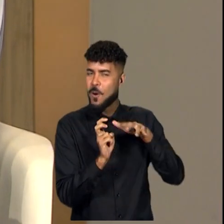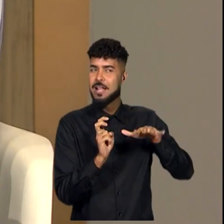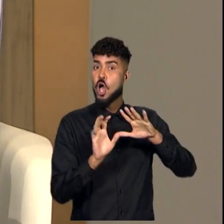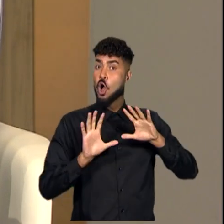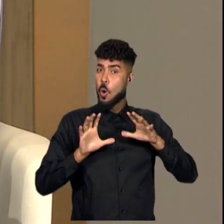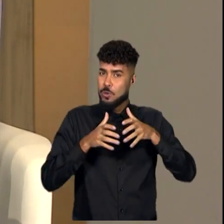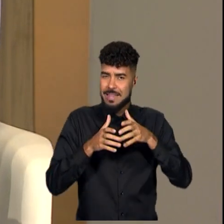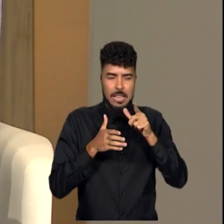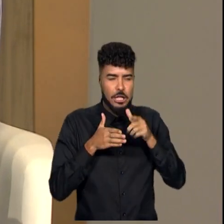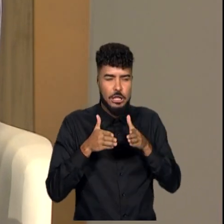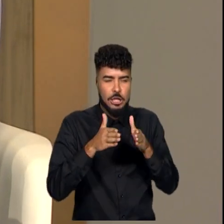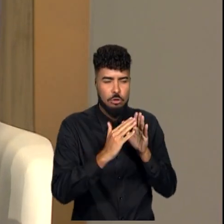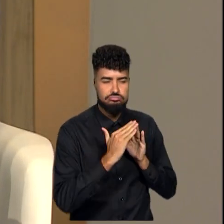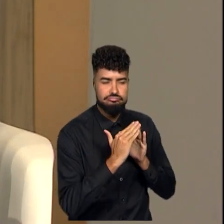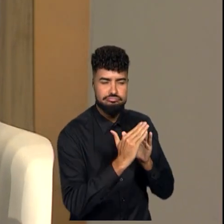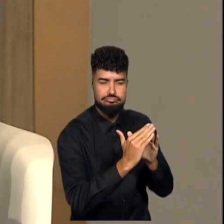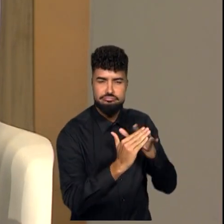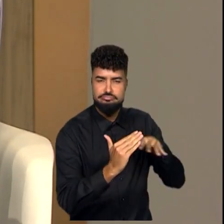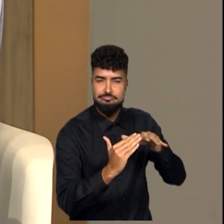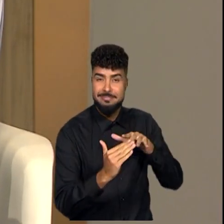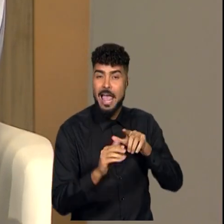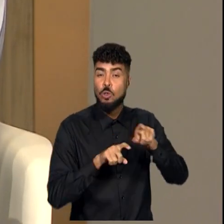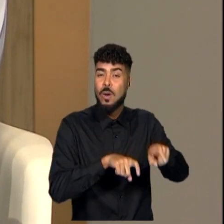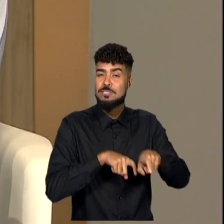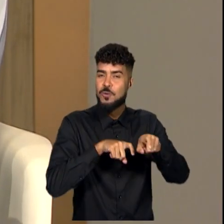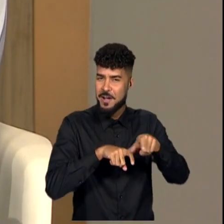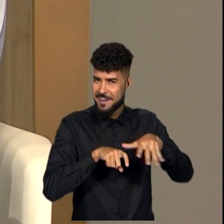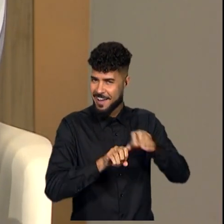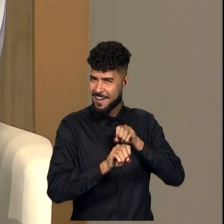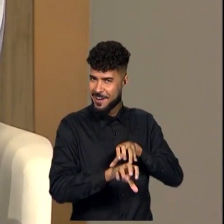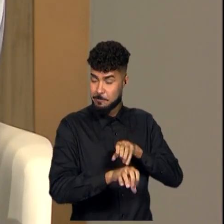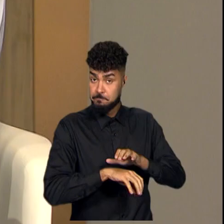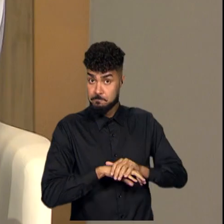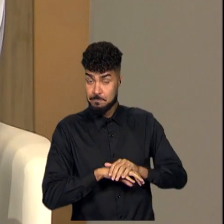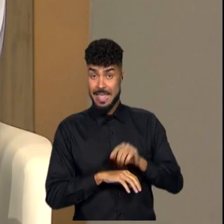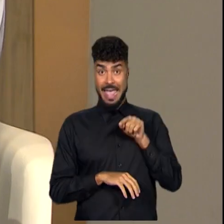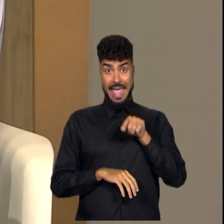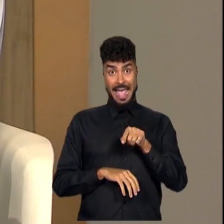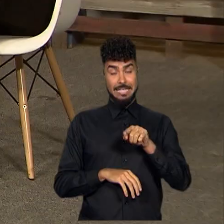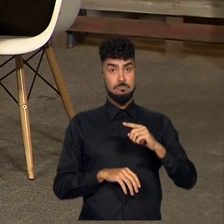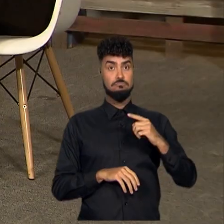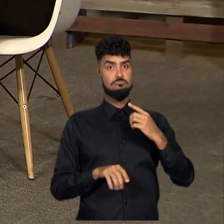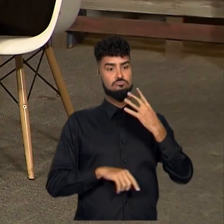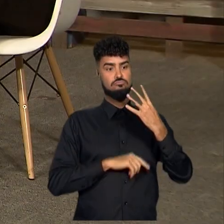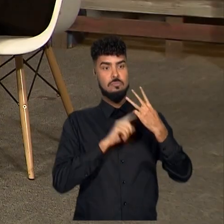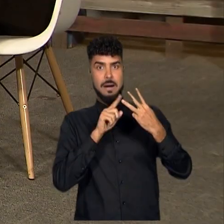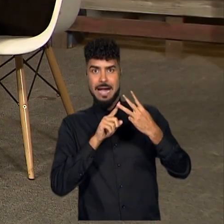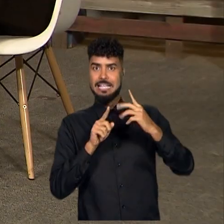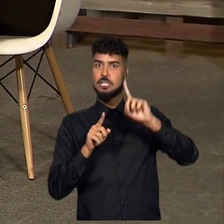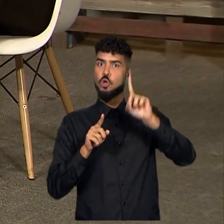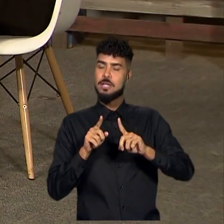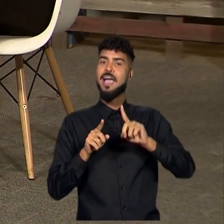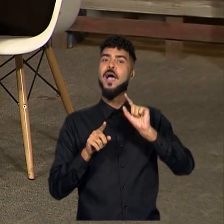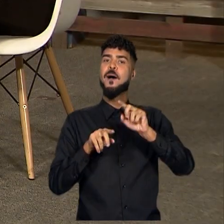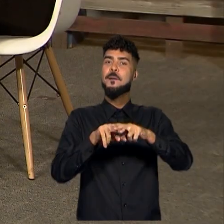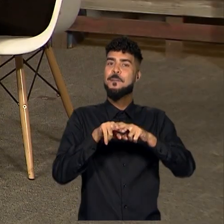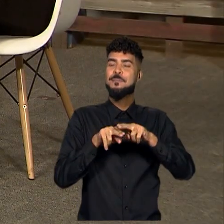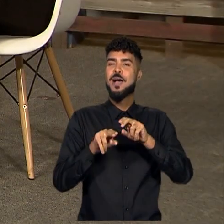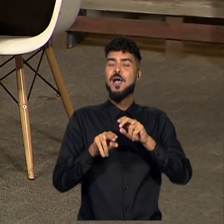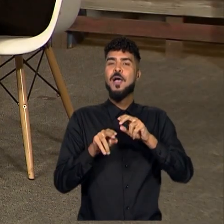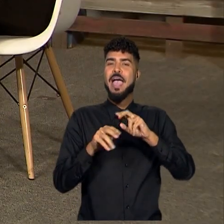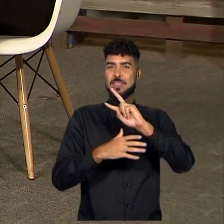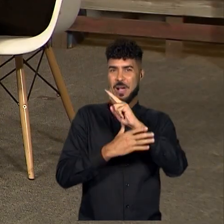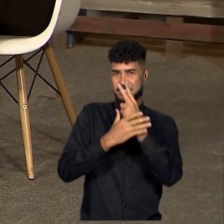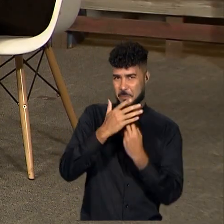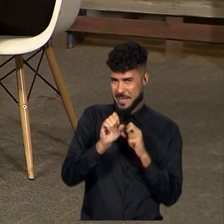comunidades ribeirinhas, né, a educação do campo, e uma diretoria que veio a partir da modalidade de educação bilíngue de